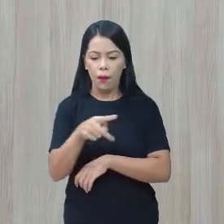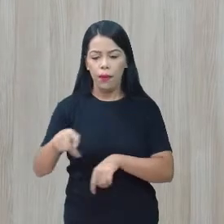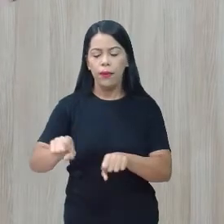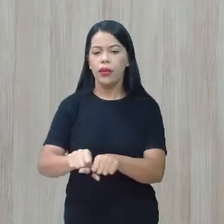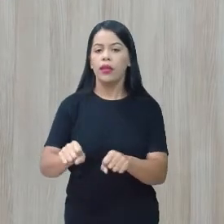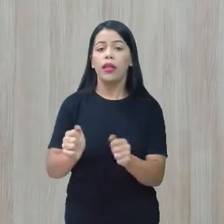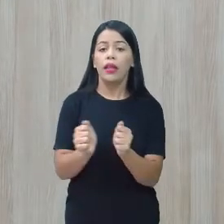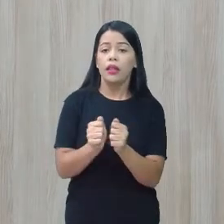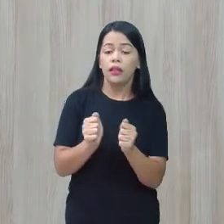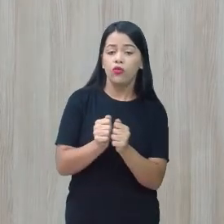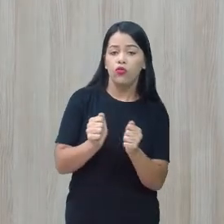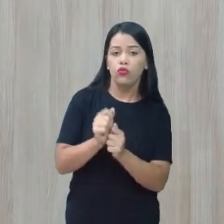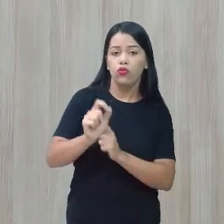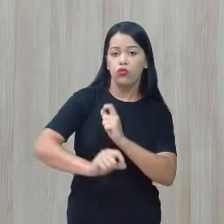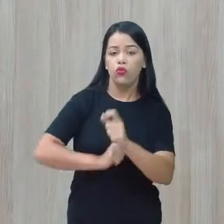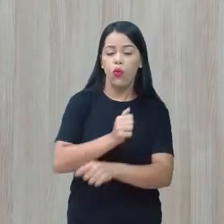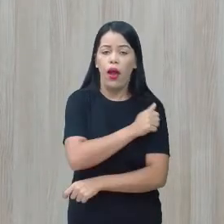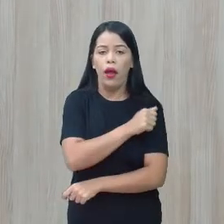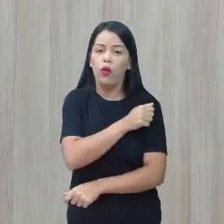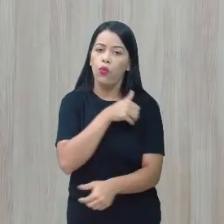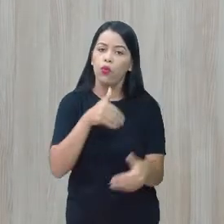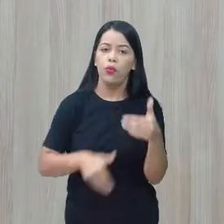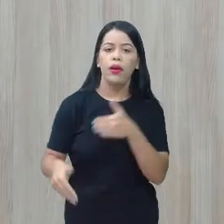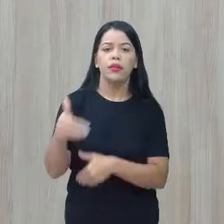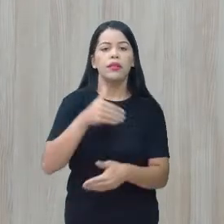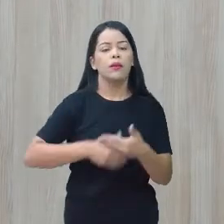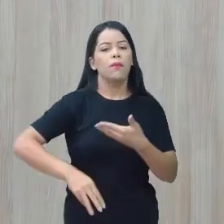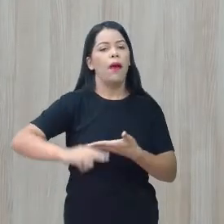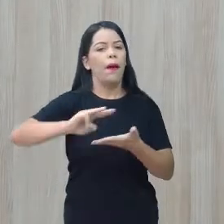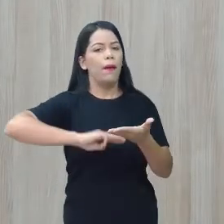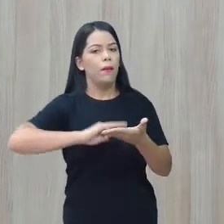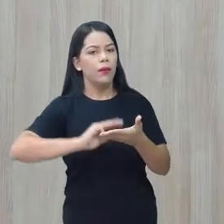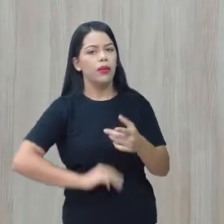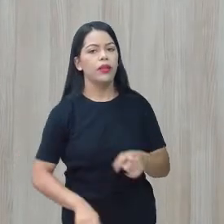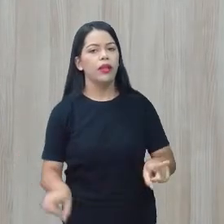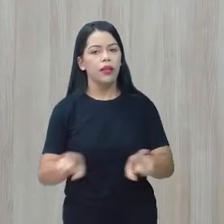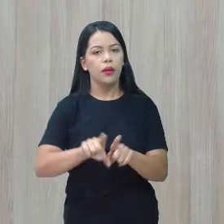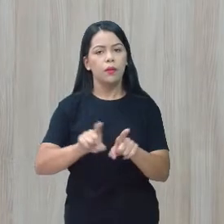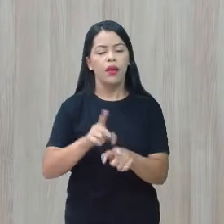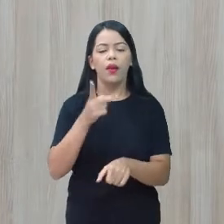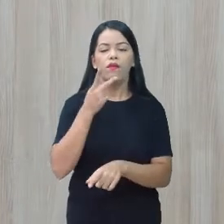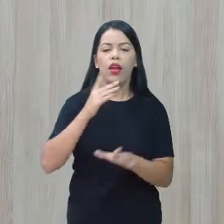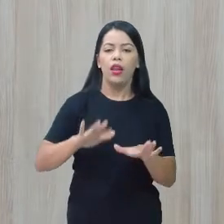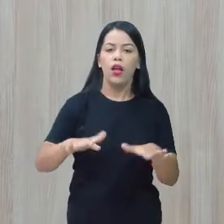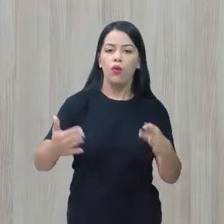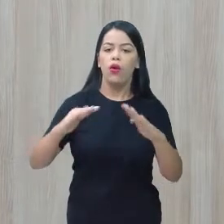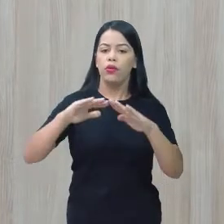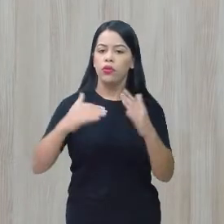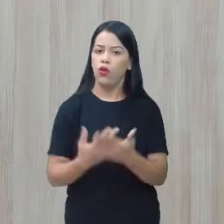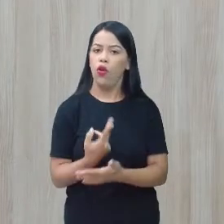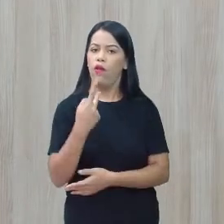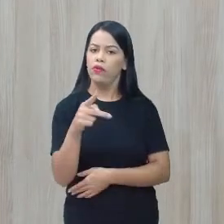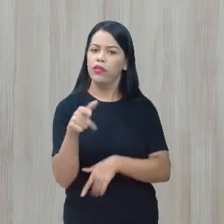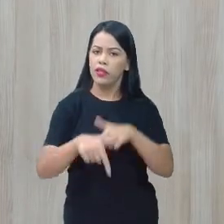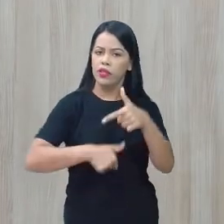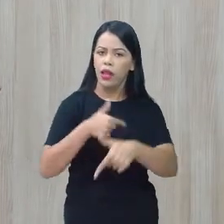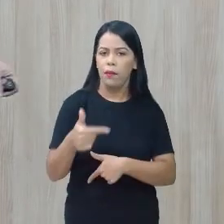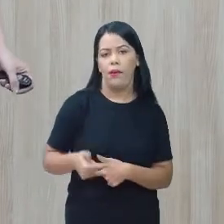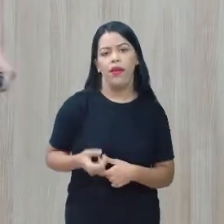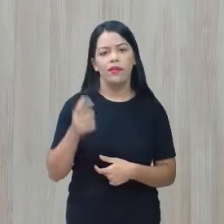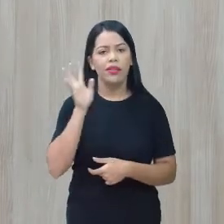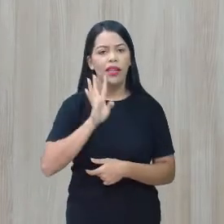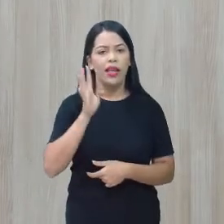junto com o Pedro, né, sobre o que vocês estão percebendo da aula, dizer da escola que vocês fazem parte. Vai ser muito legal interagir com vocês, tá